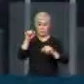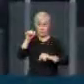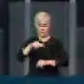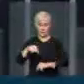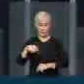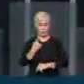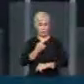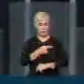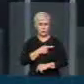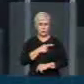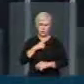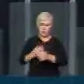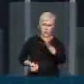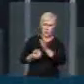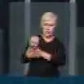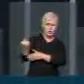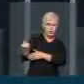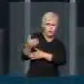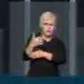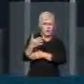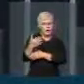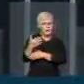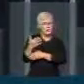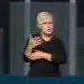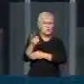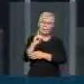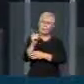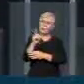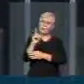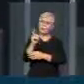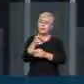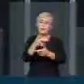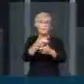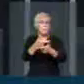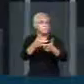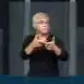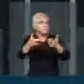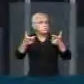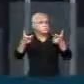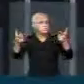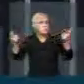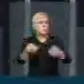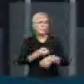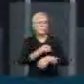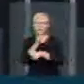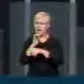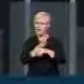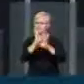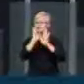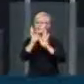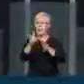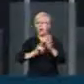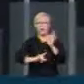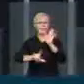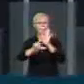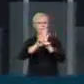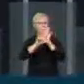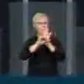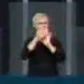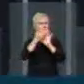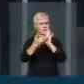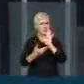novidade. Uma quantidade enorme de estados já tem legislação com